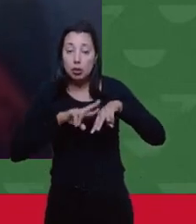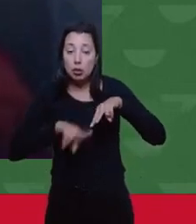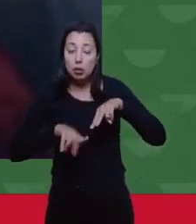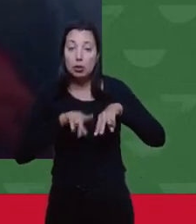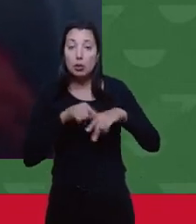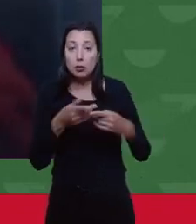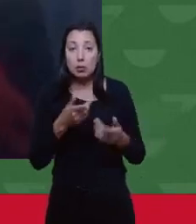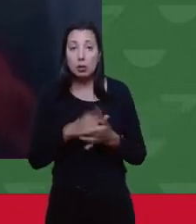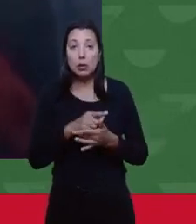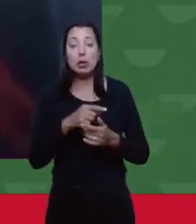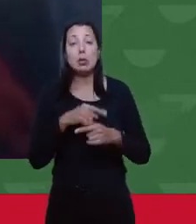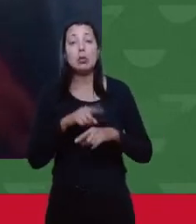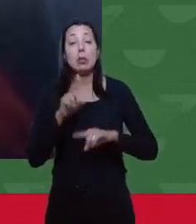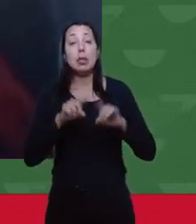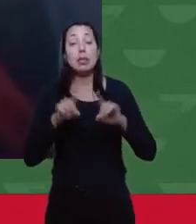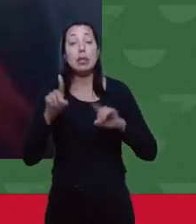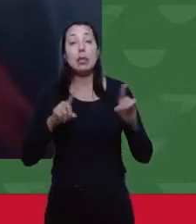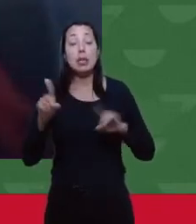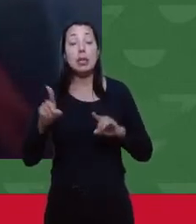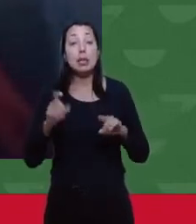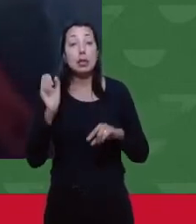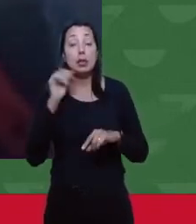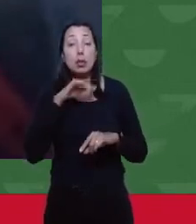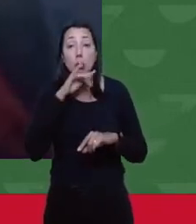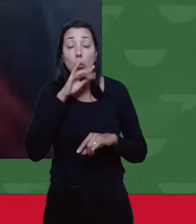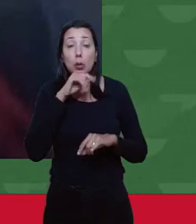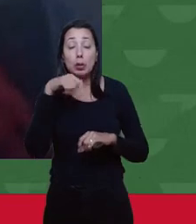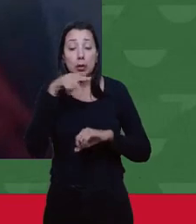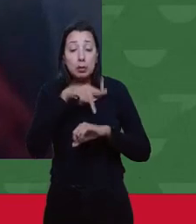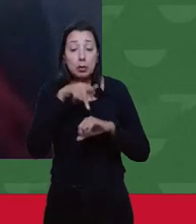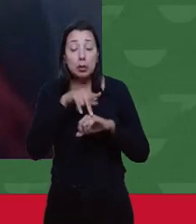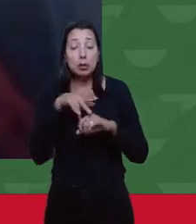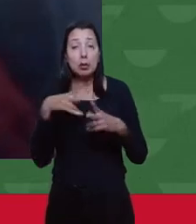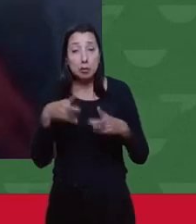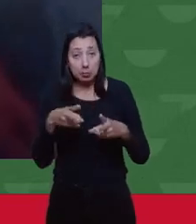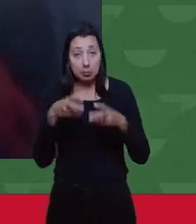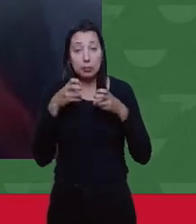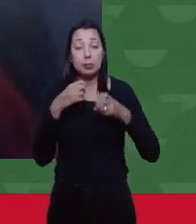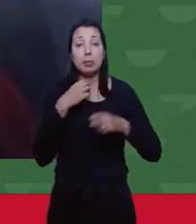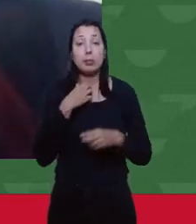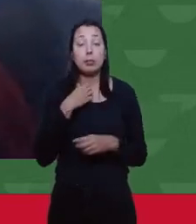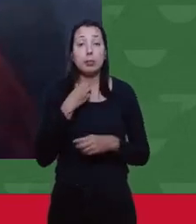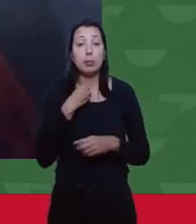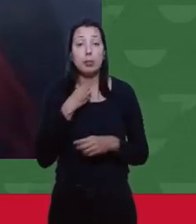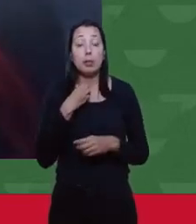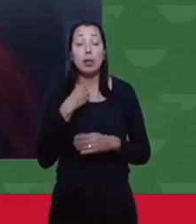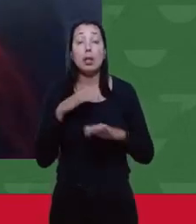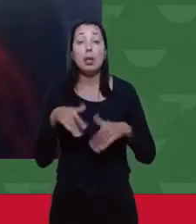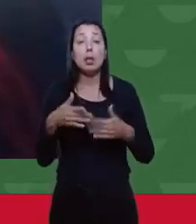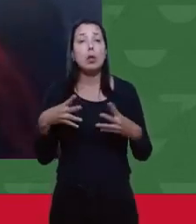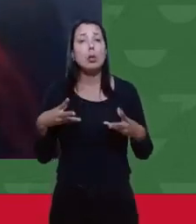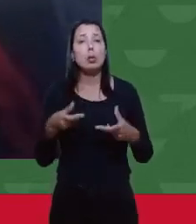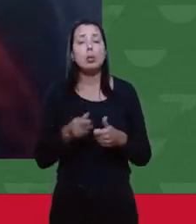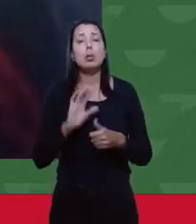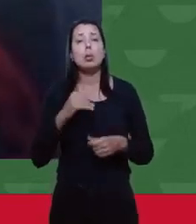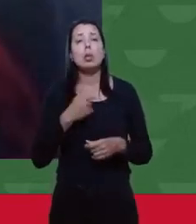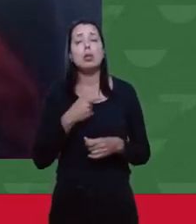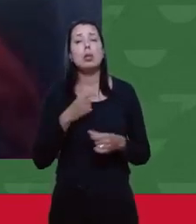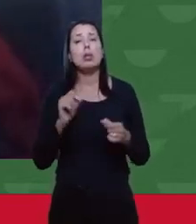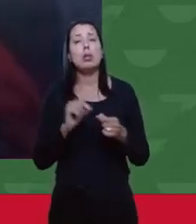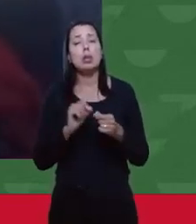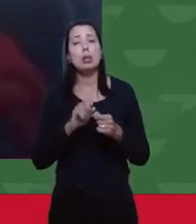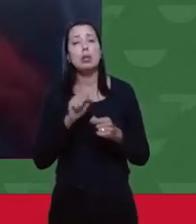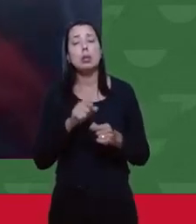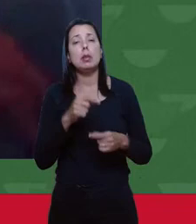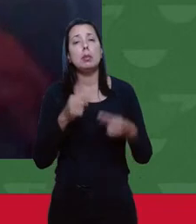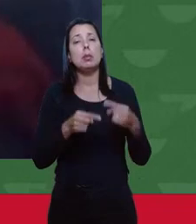LGBTIs está numa escalada terrível no país, nós percebemos isso. E, então, tudo aquilo que nós produzimos em